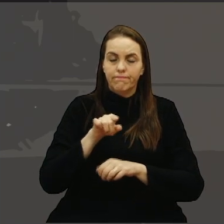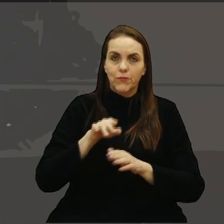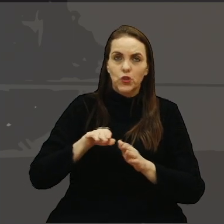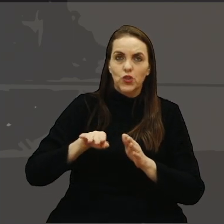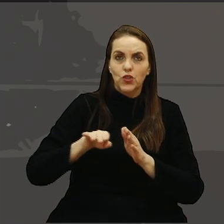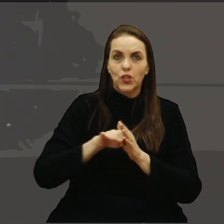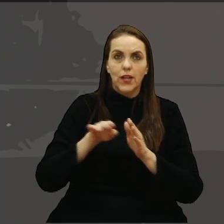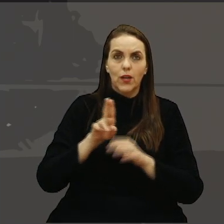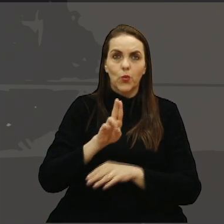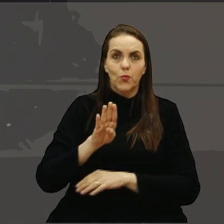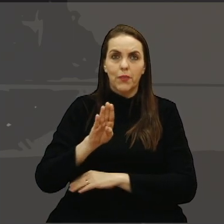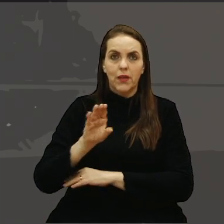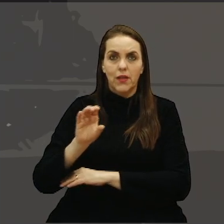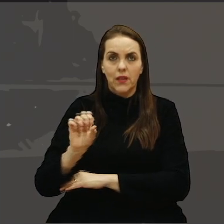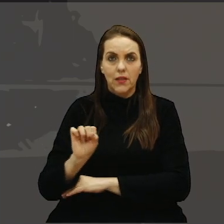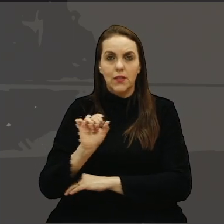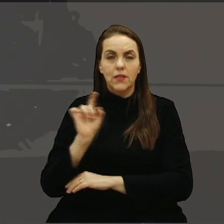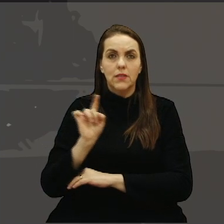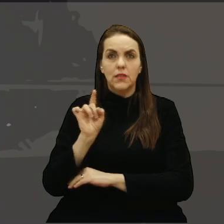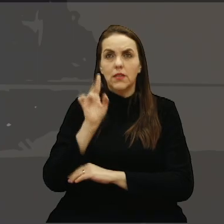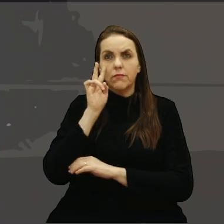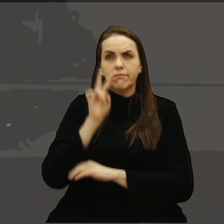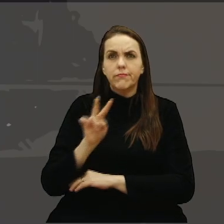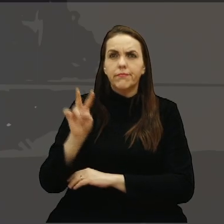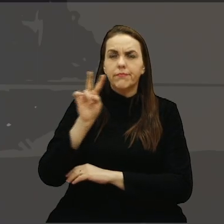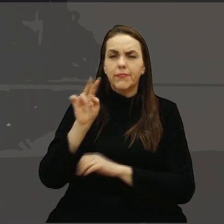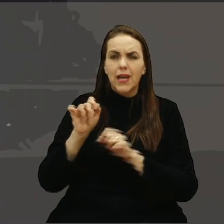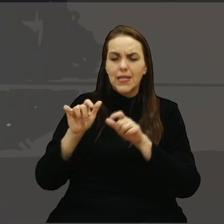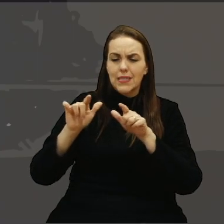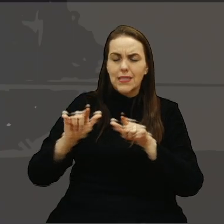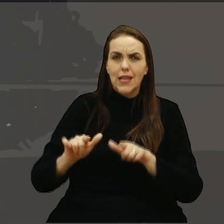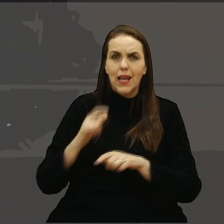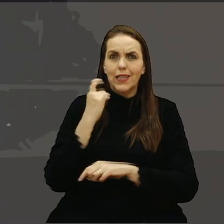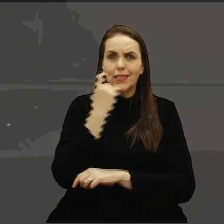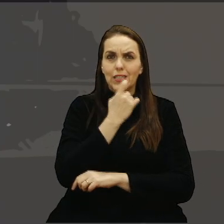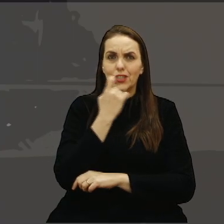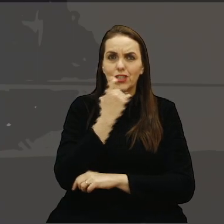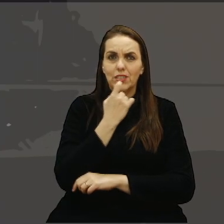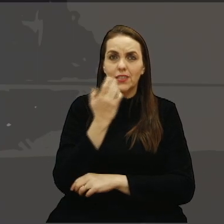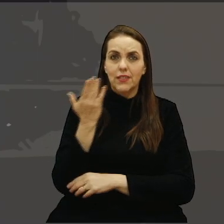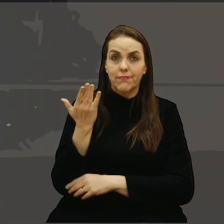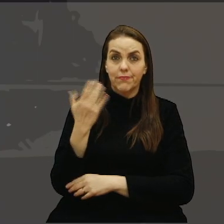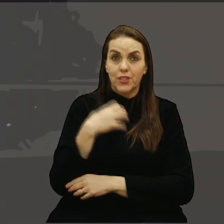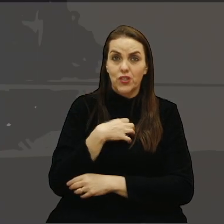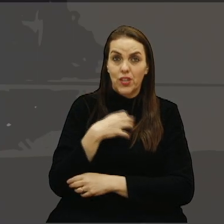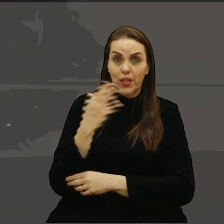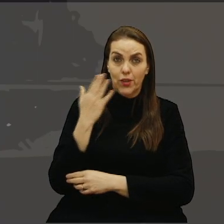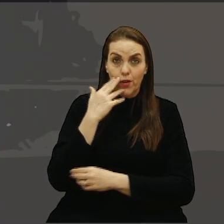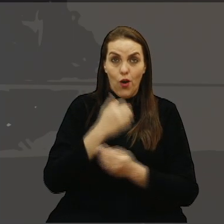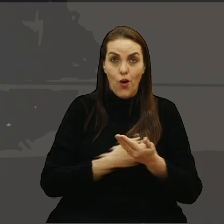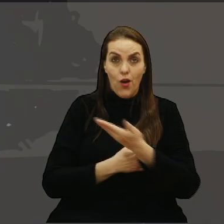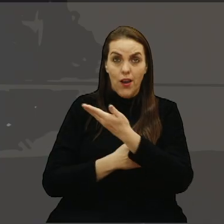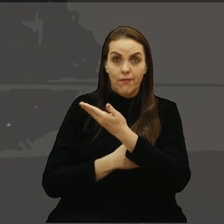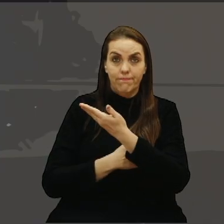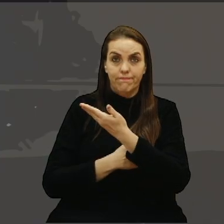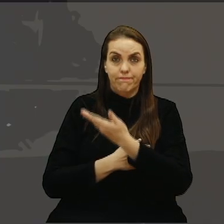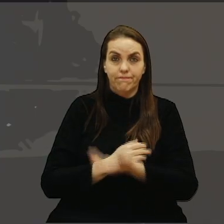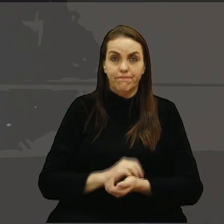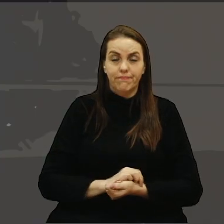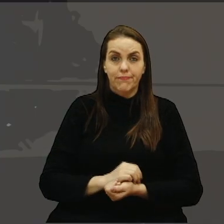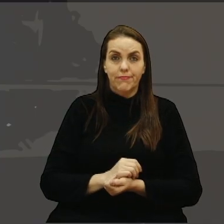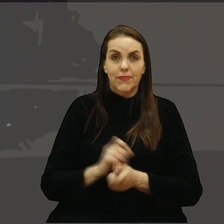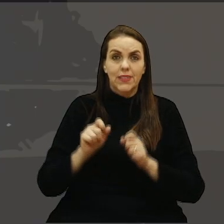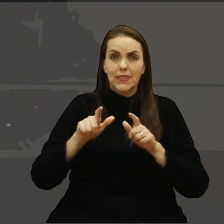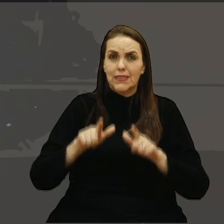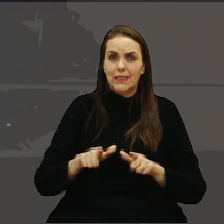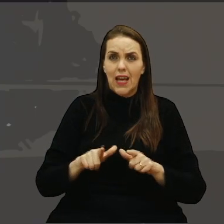UBS e você visualiza a sala do dentista nesta situação. Uma sala